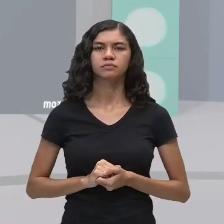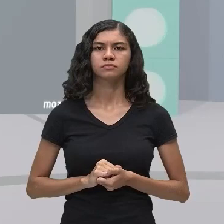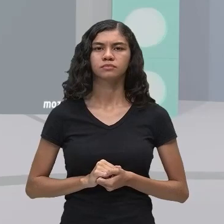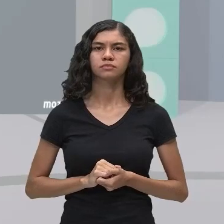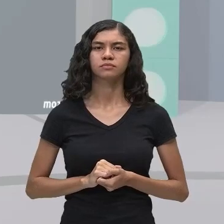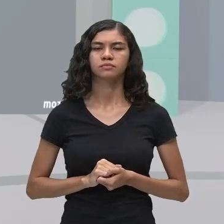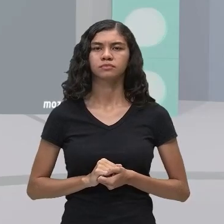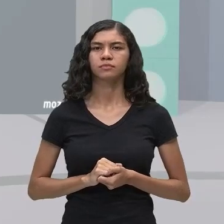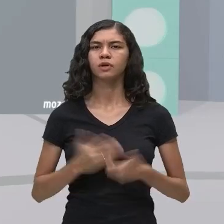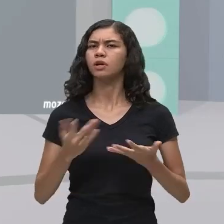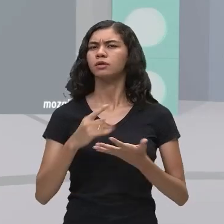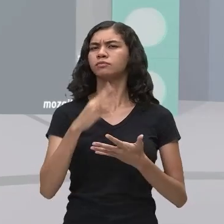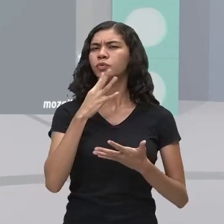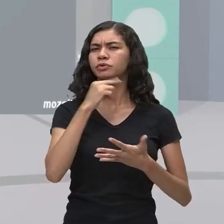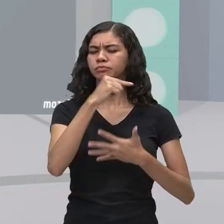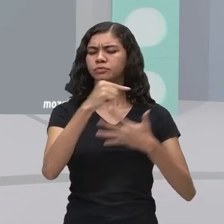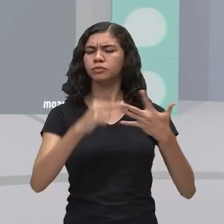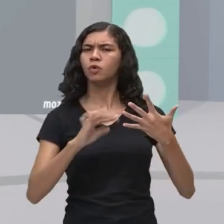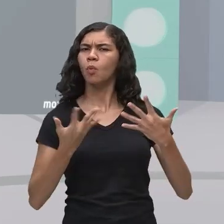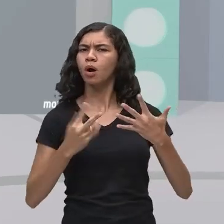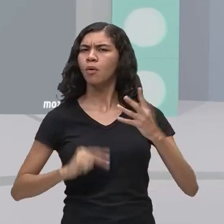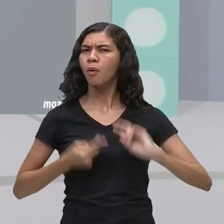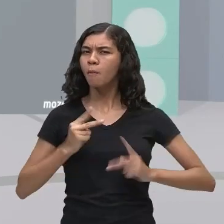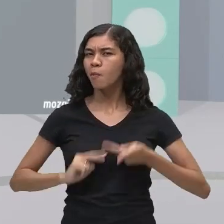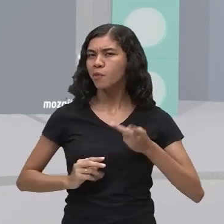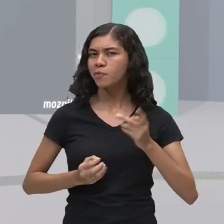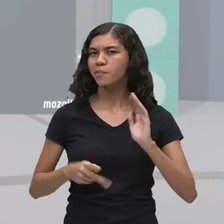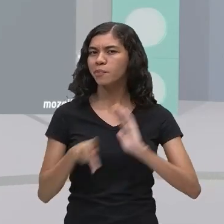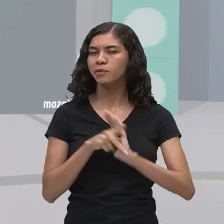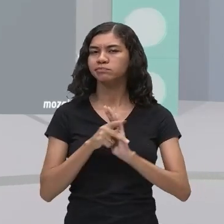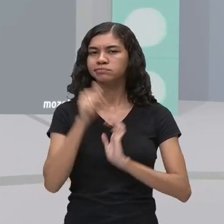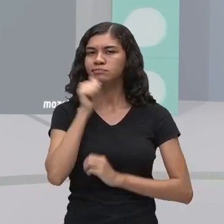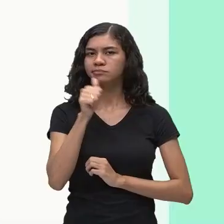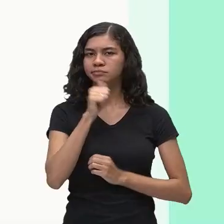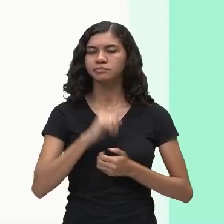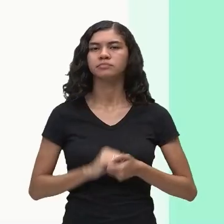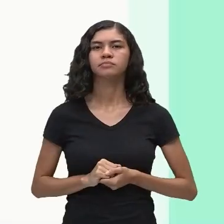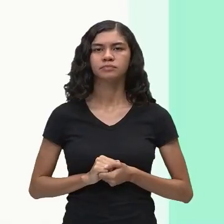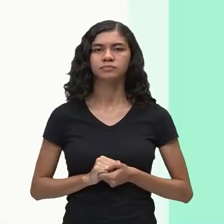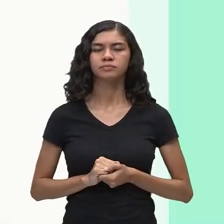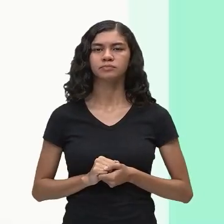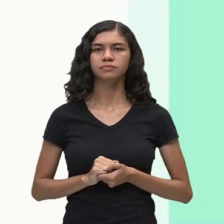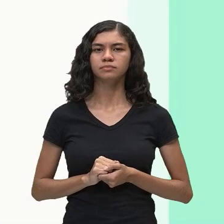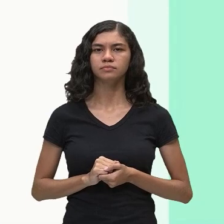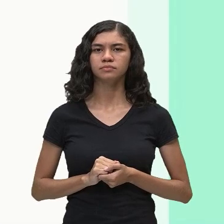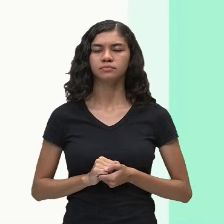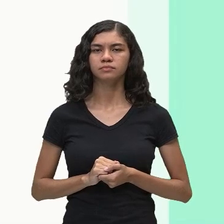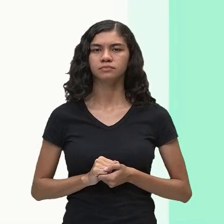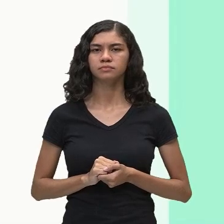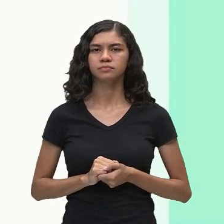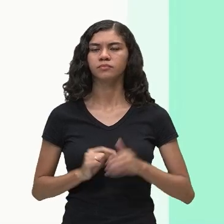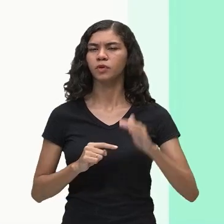então conhecer quais são esses hormônios produzidos pelos ovários. E o primeiro hormônio que eu vou